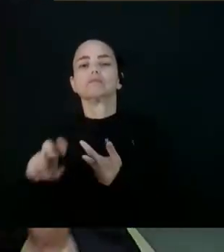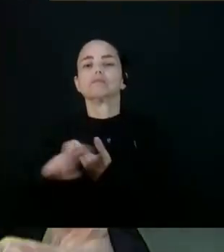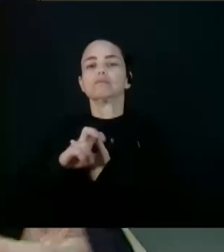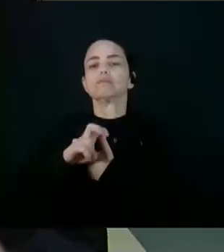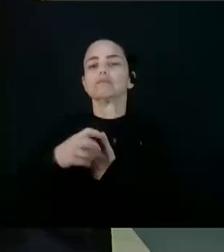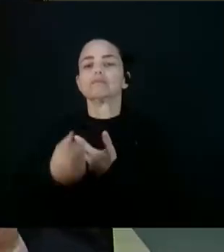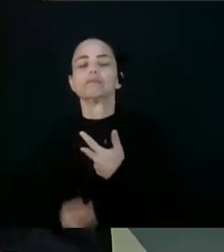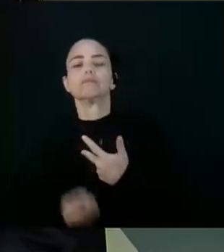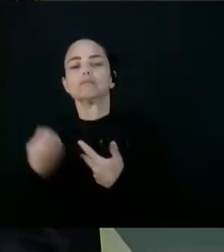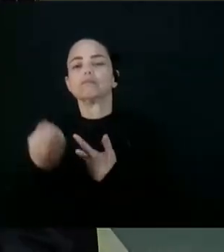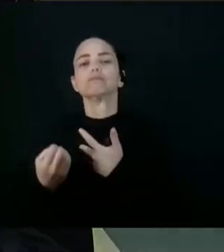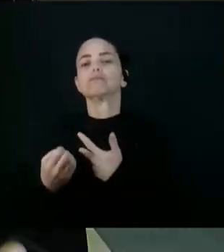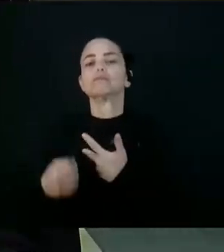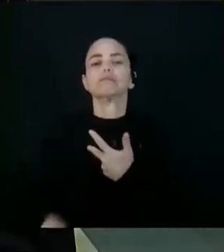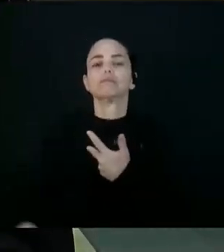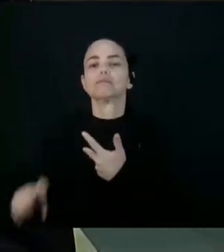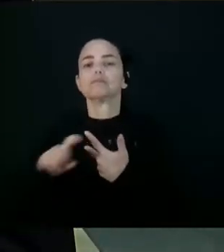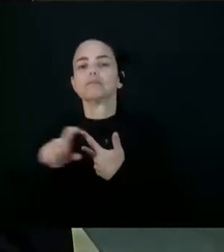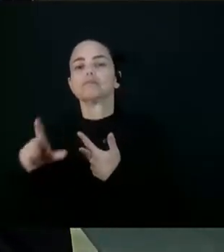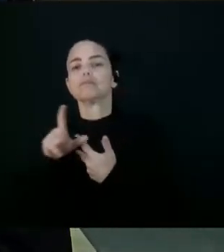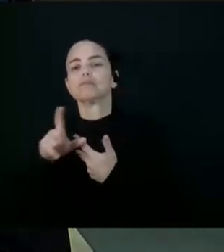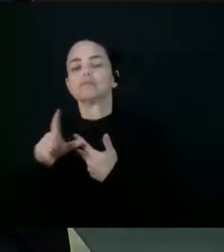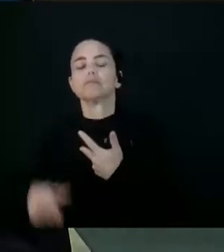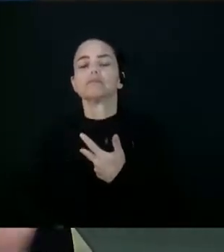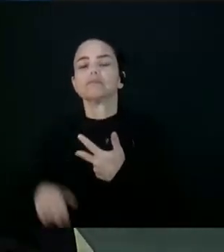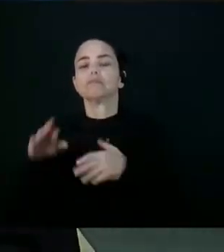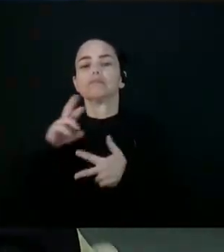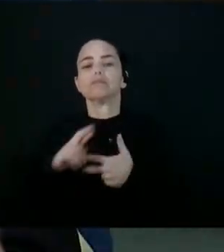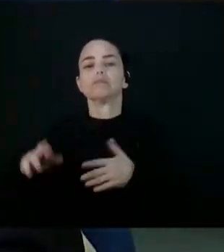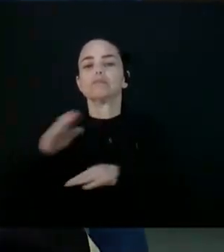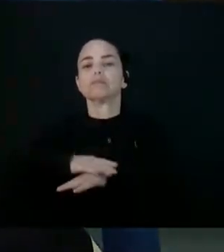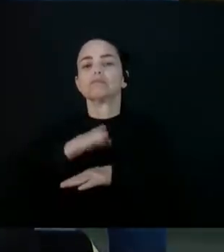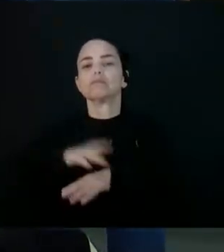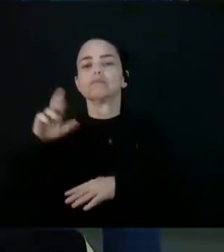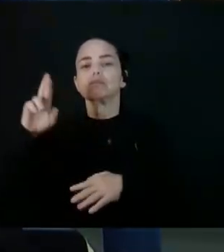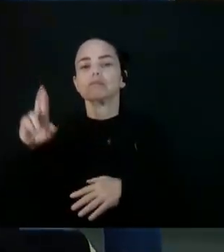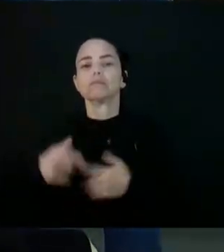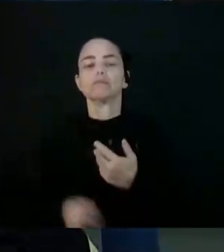como é que o Poder Legislativo, os vereadores representam a população, como é que chegam as